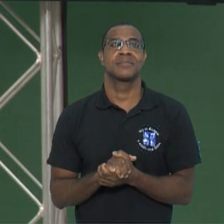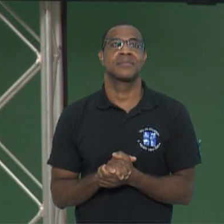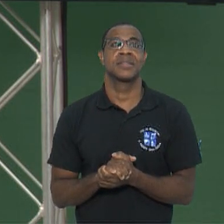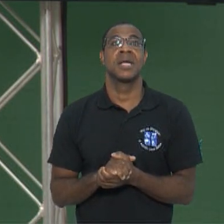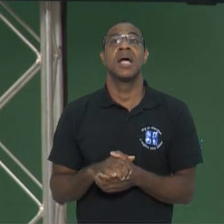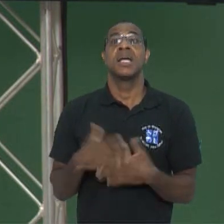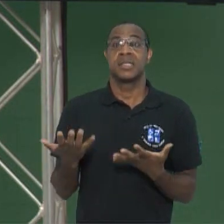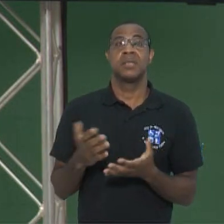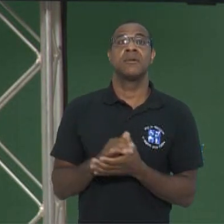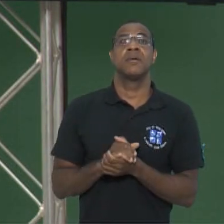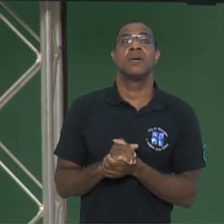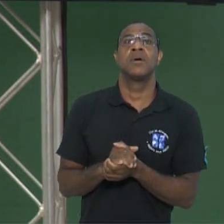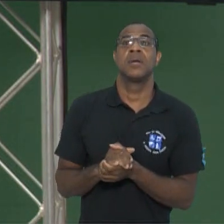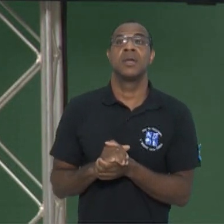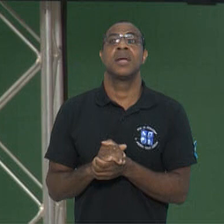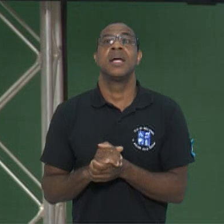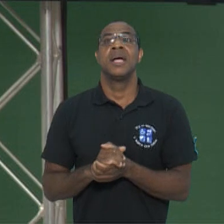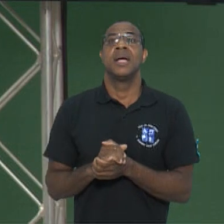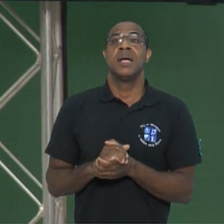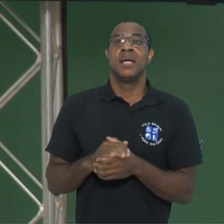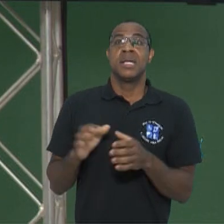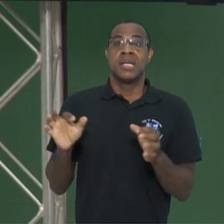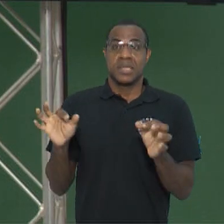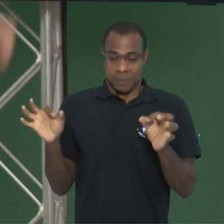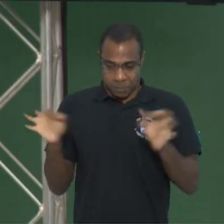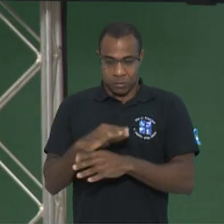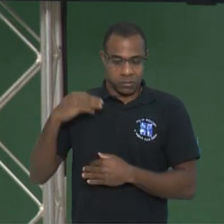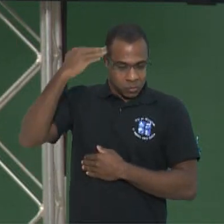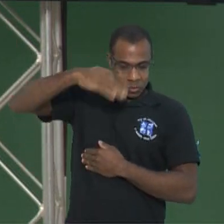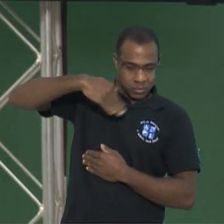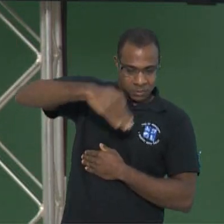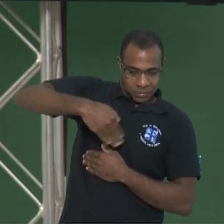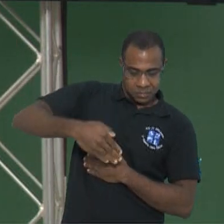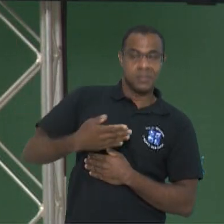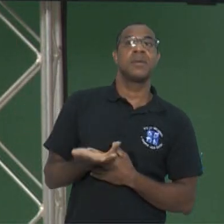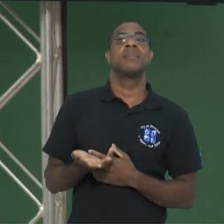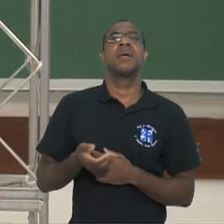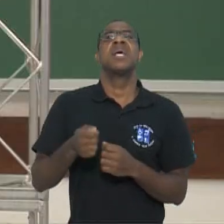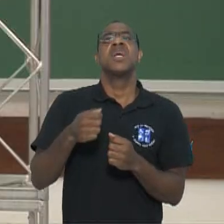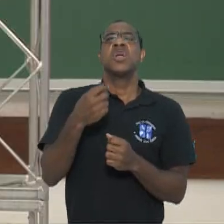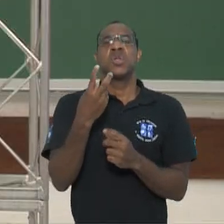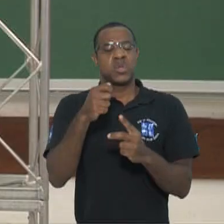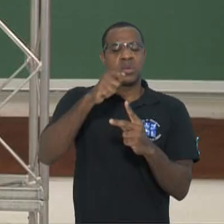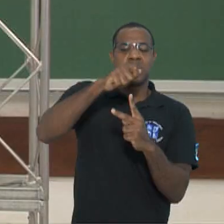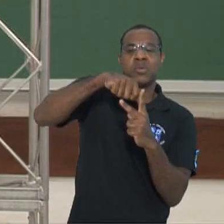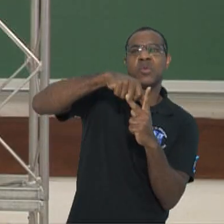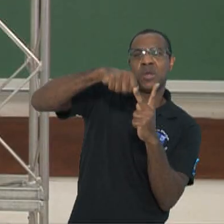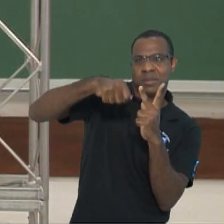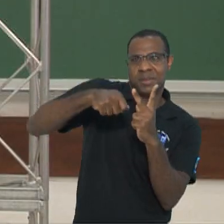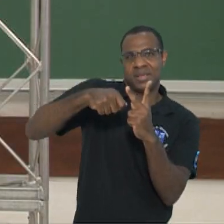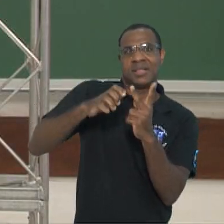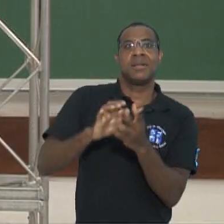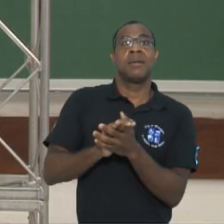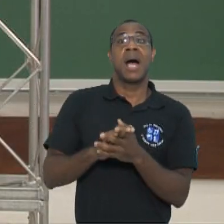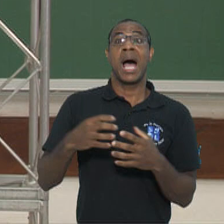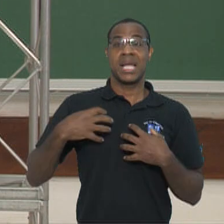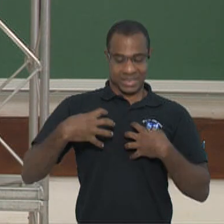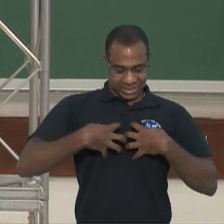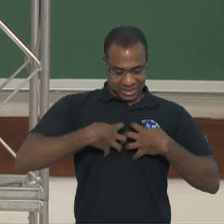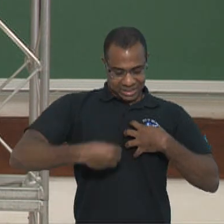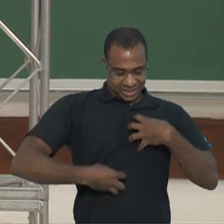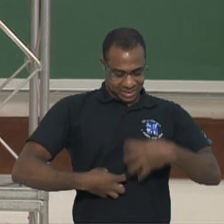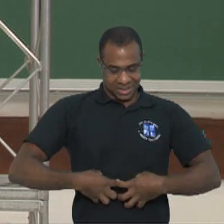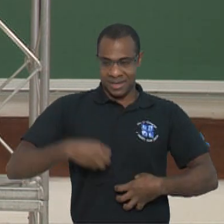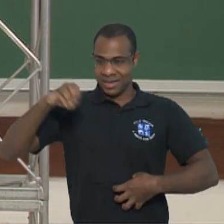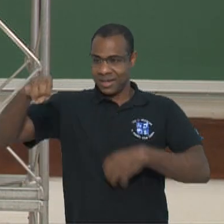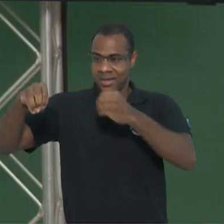Desidratando o corpo, o líquido do corpo é encoberto por natrão 2 a 3 meses. E daí, professor, os órgãos, o que faziam? Vasos